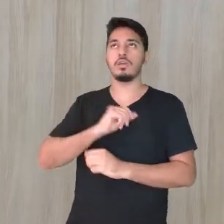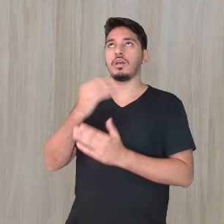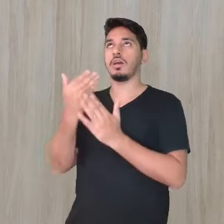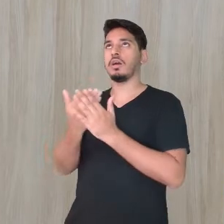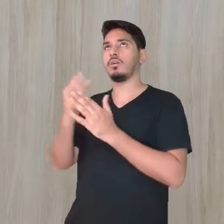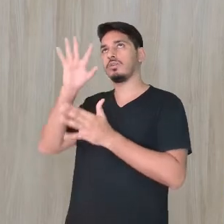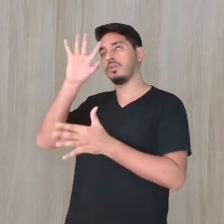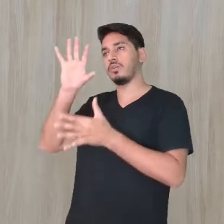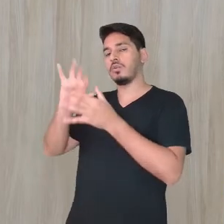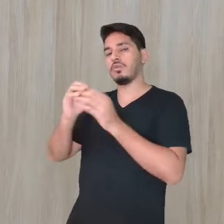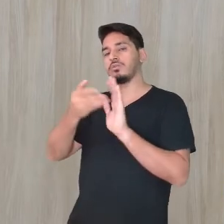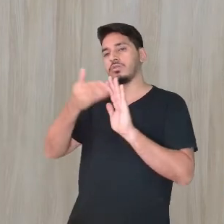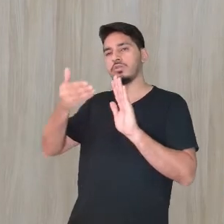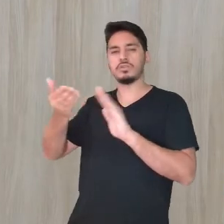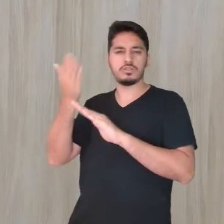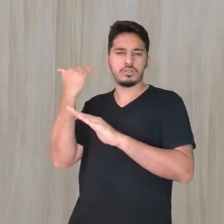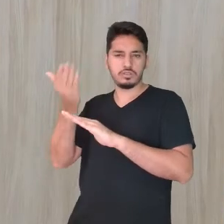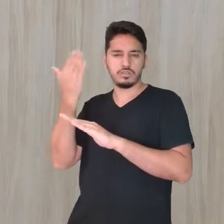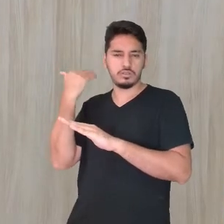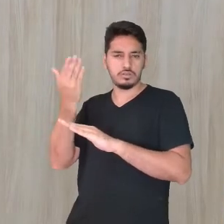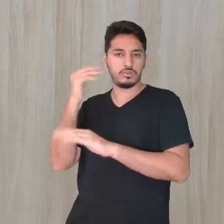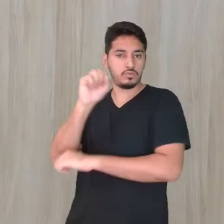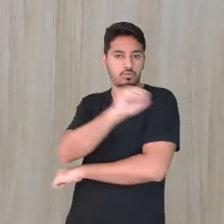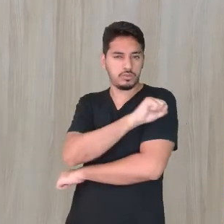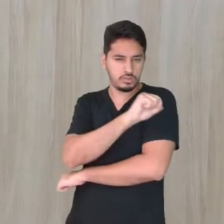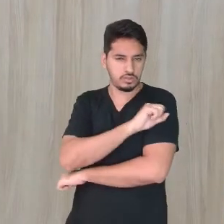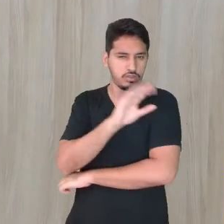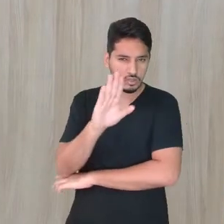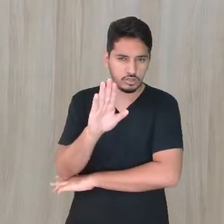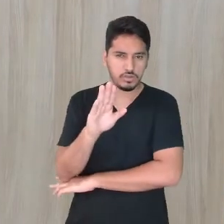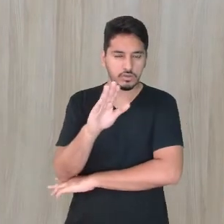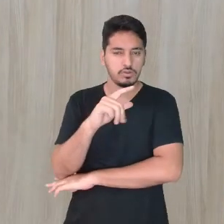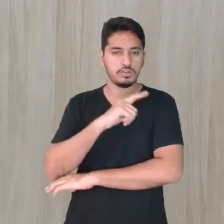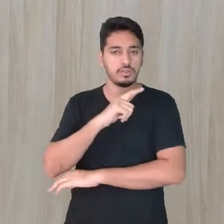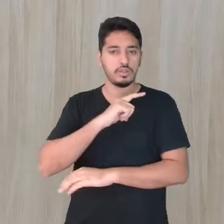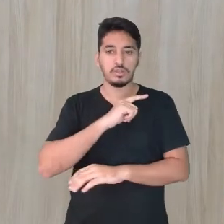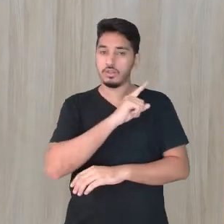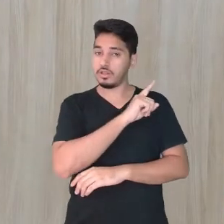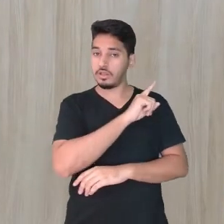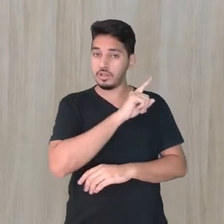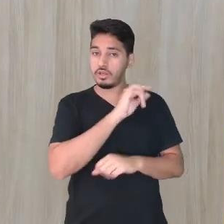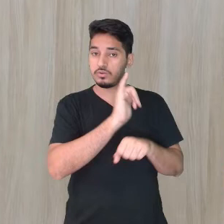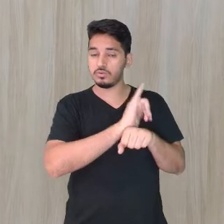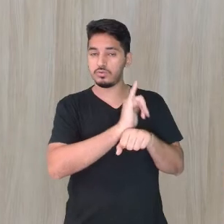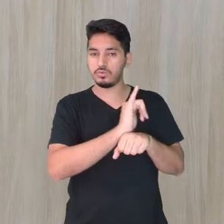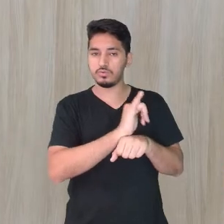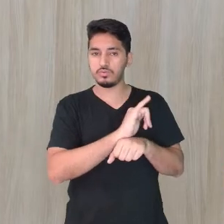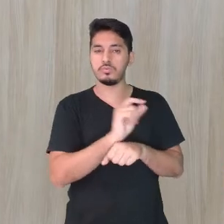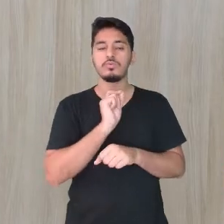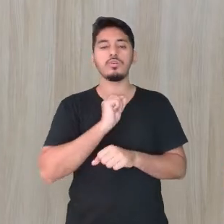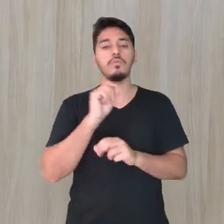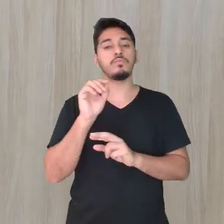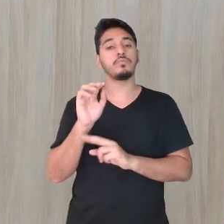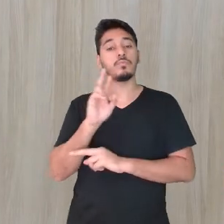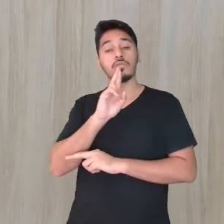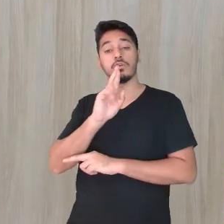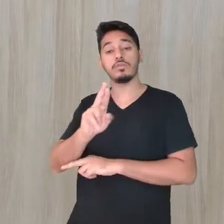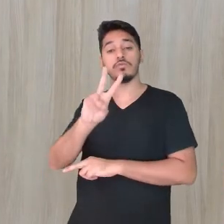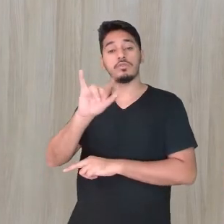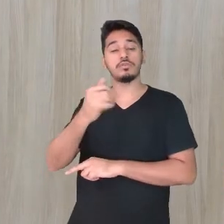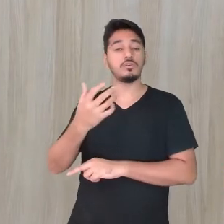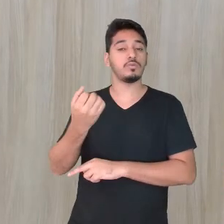lógica, de sequência lógica de Ricardinho, do 8º ano, também, lá na playlist do 8º ano, tem lá que o resultado vai ser um número, um